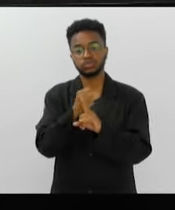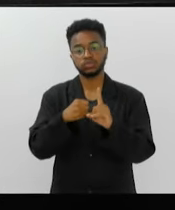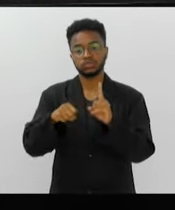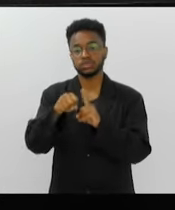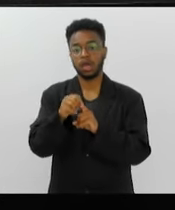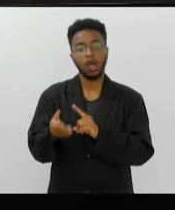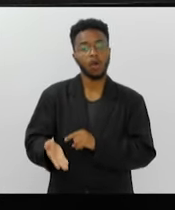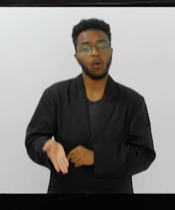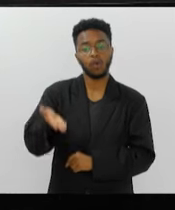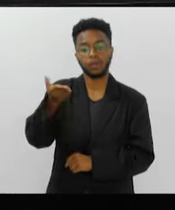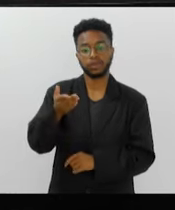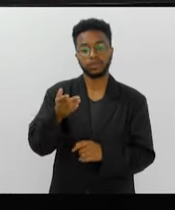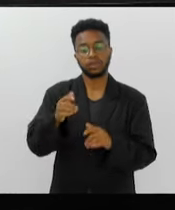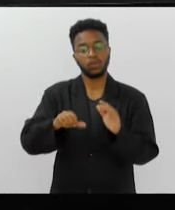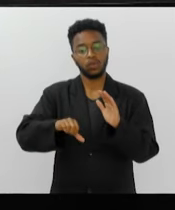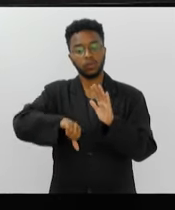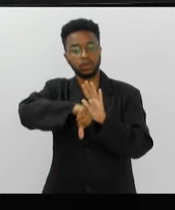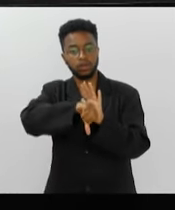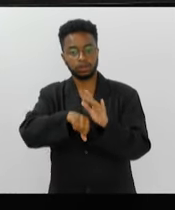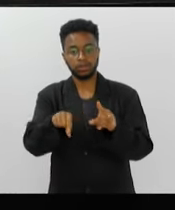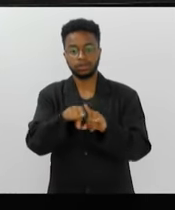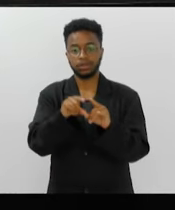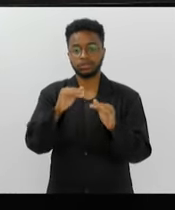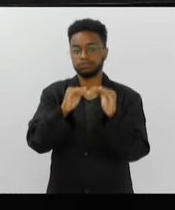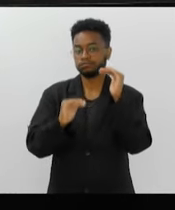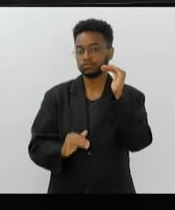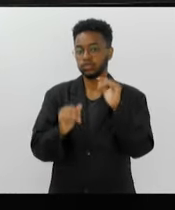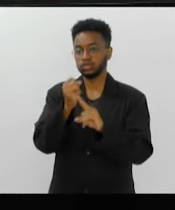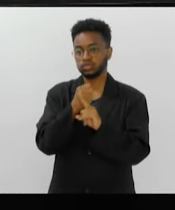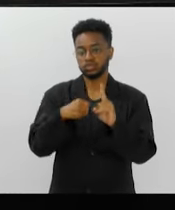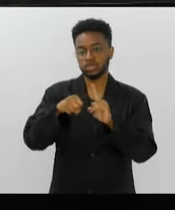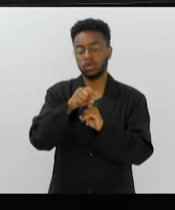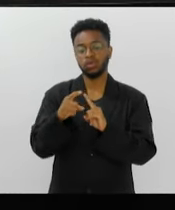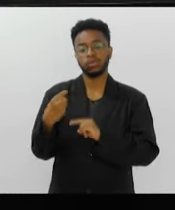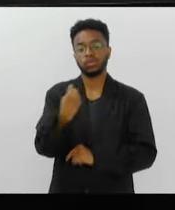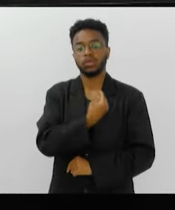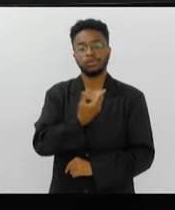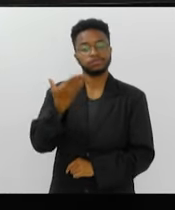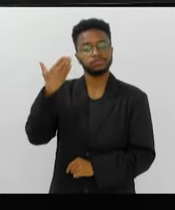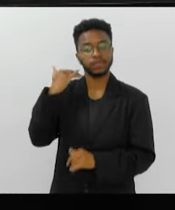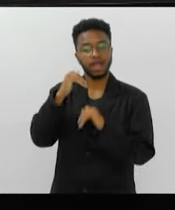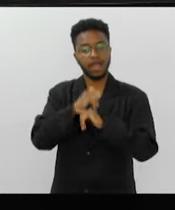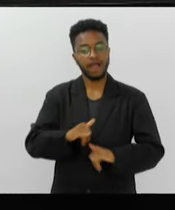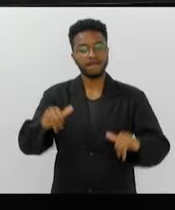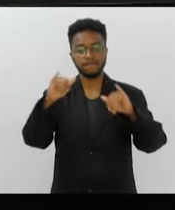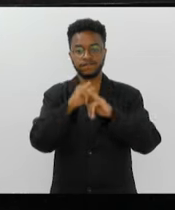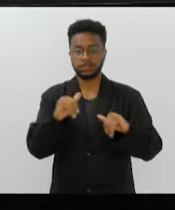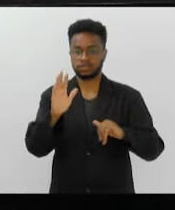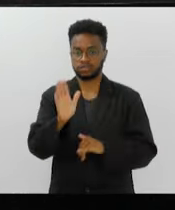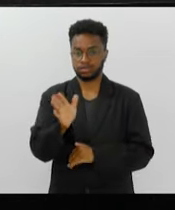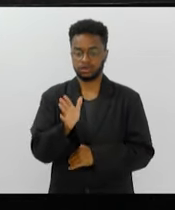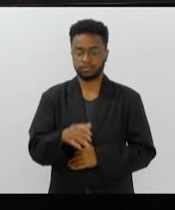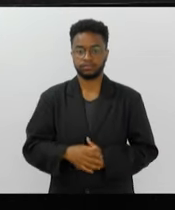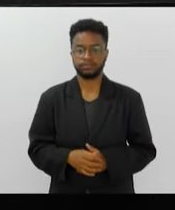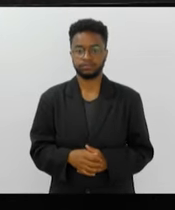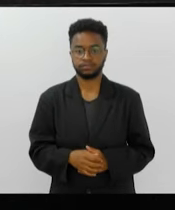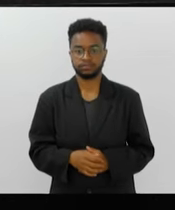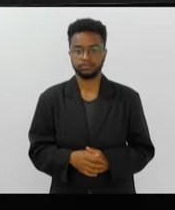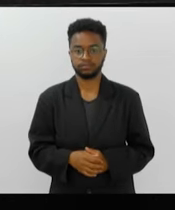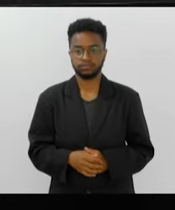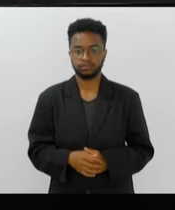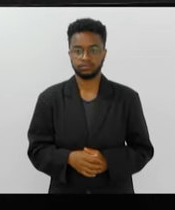criminalidade do aumento da desigualdade social que a gente alertava desde que o